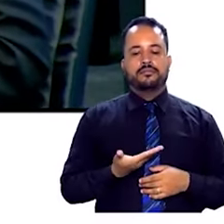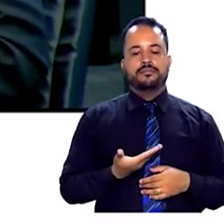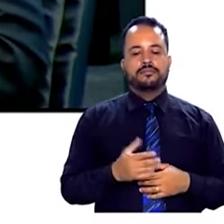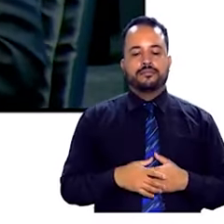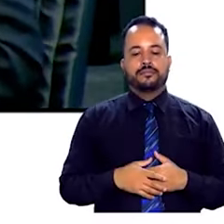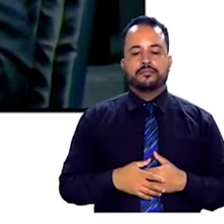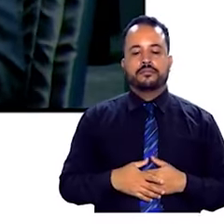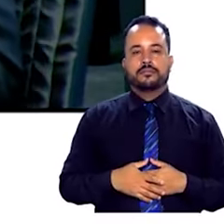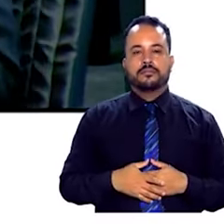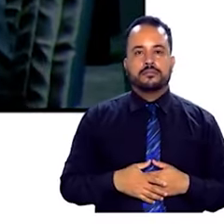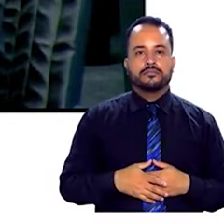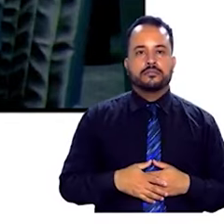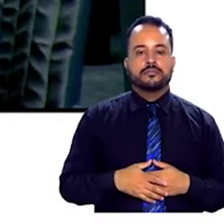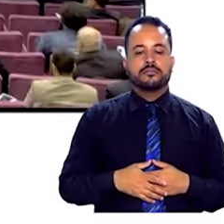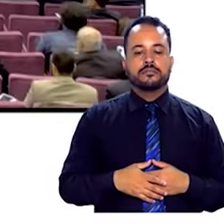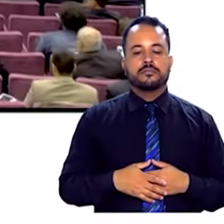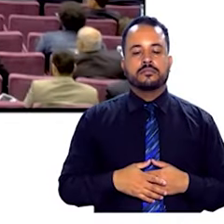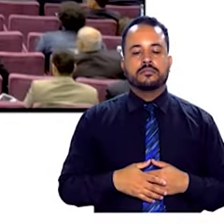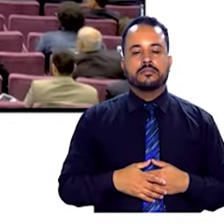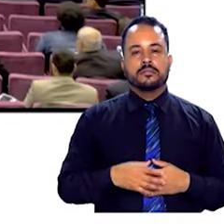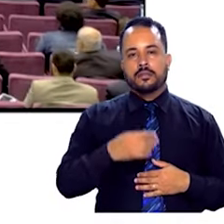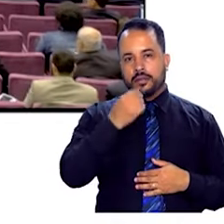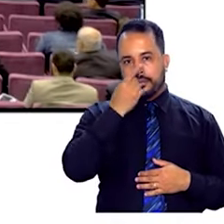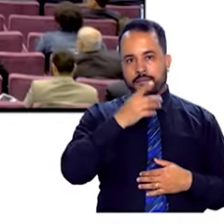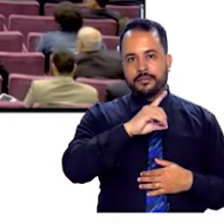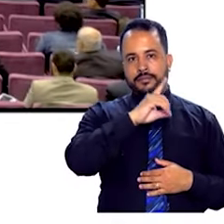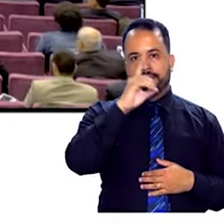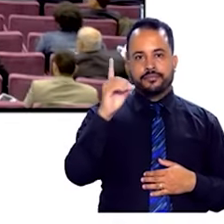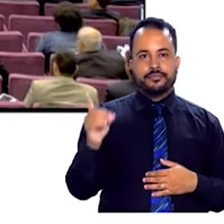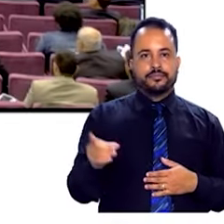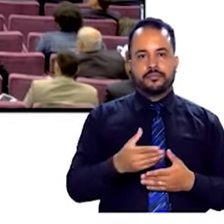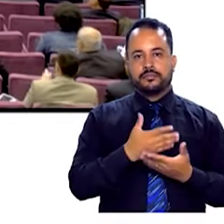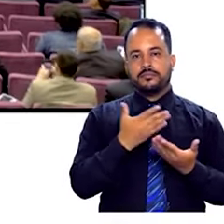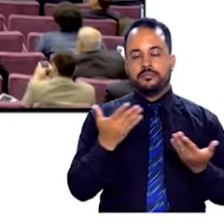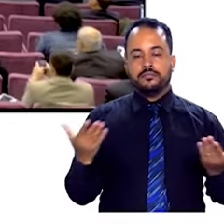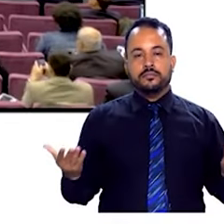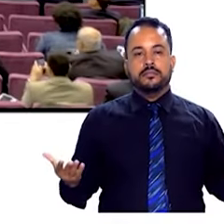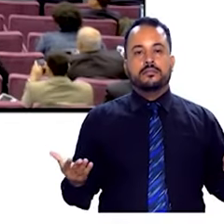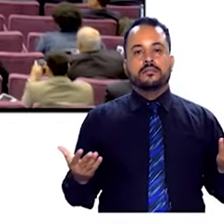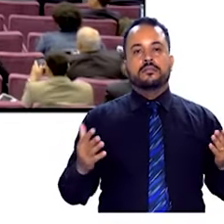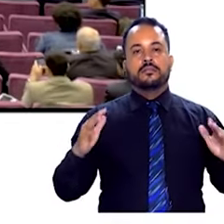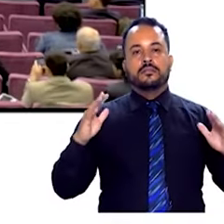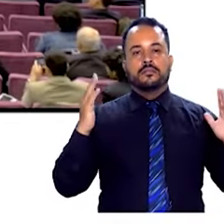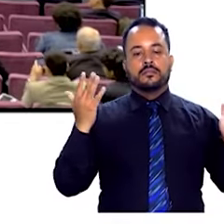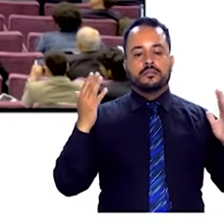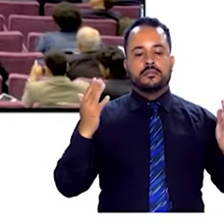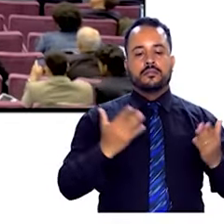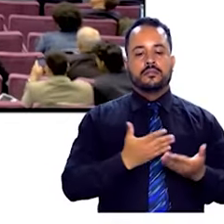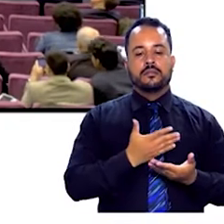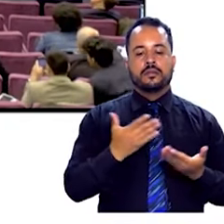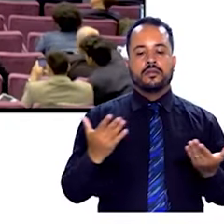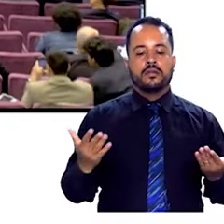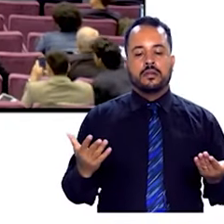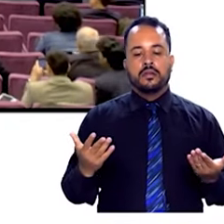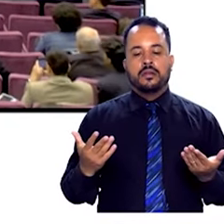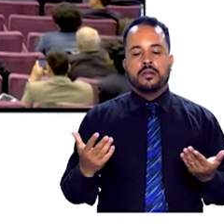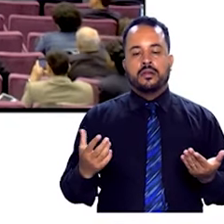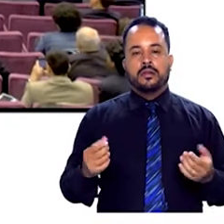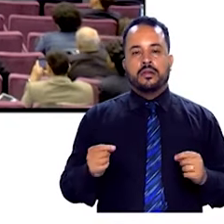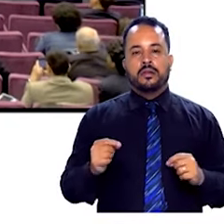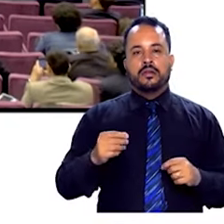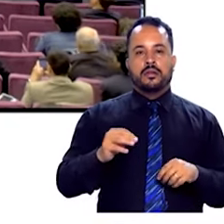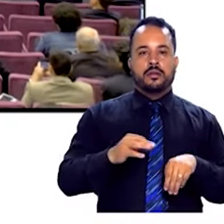e bom dia eu gostaria primeiro de parabenizar aqui para pra mesa ao ao Ministro